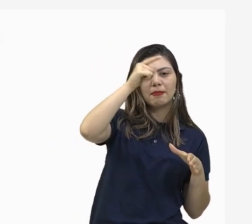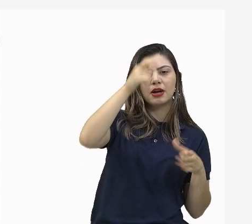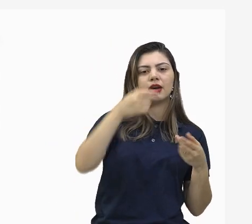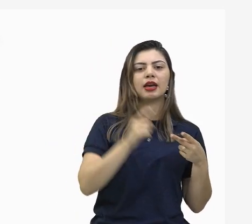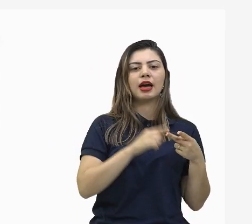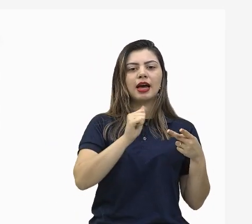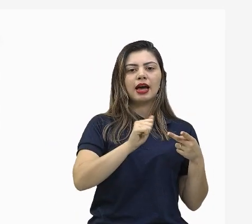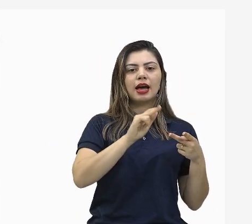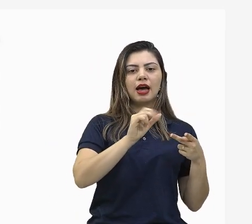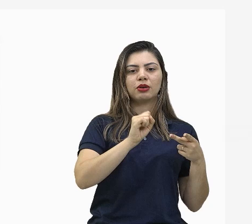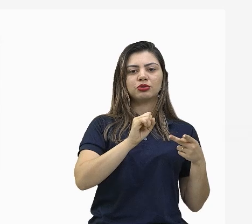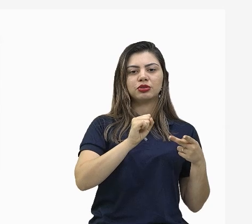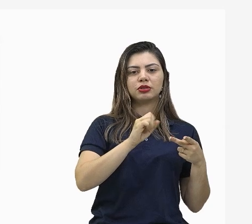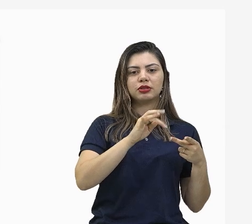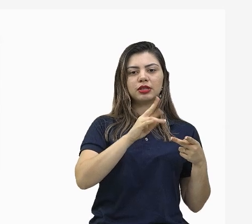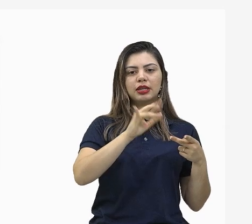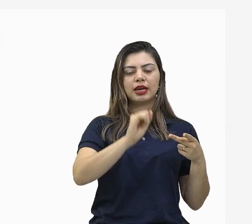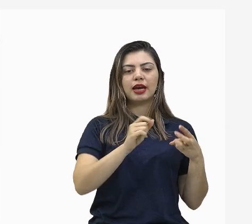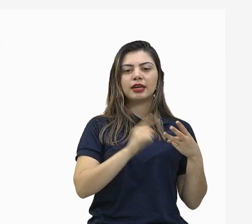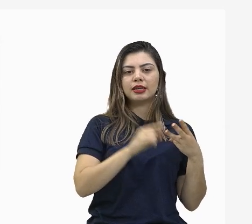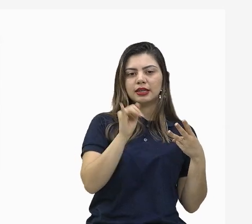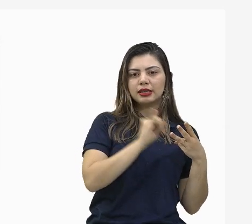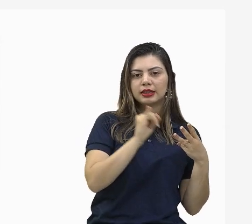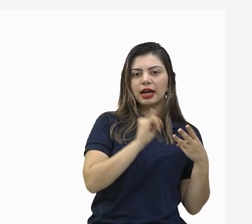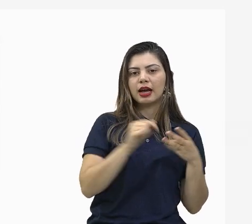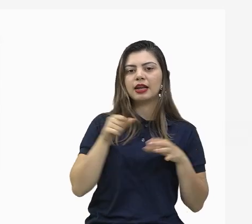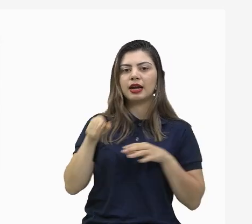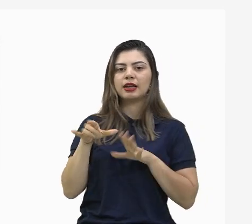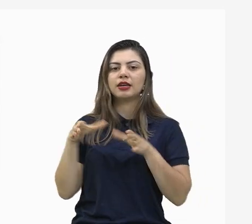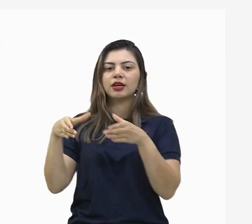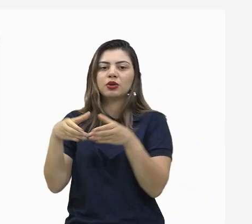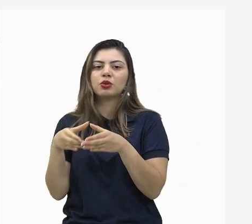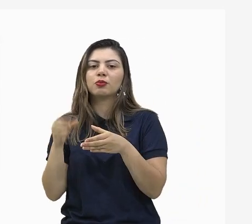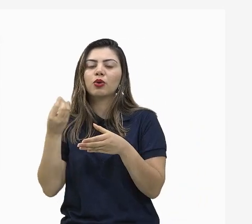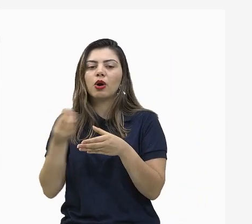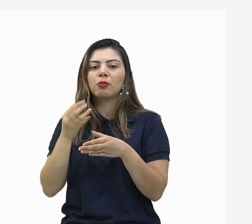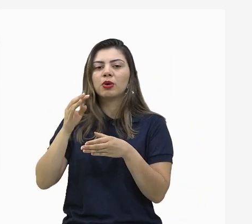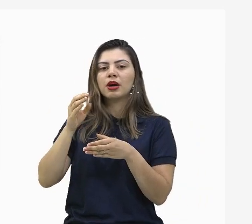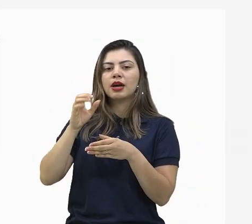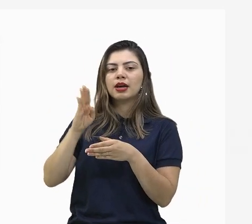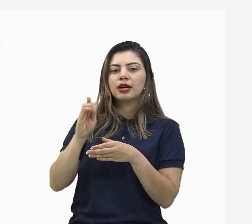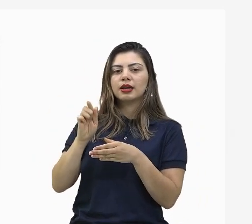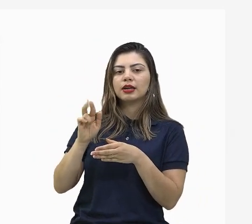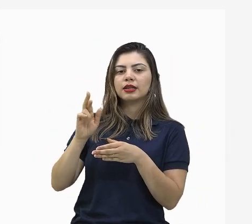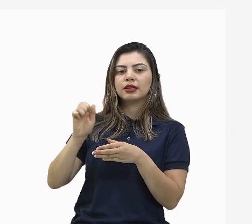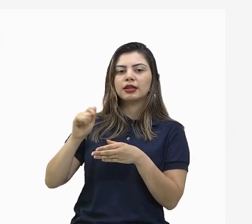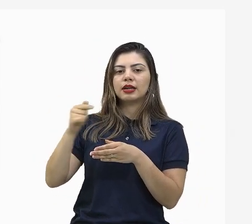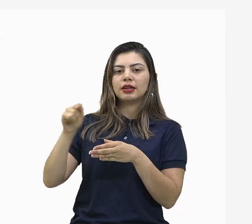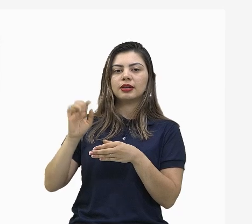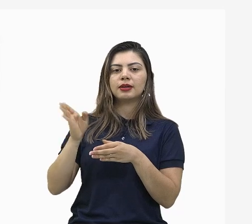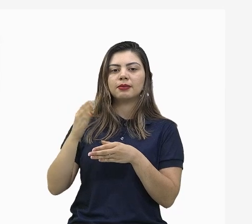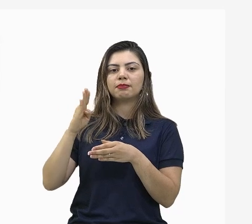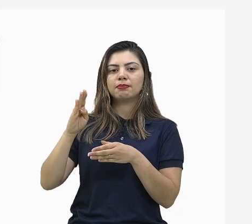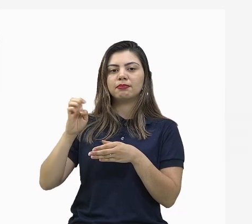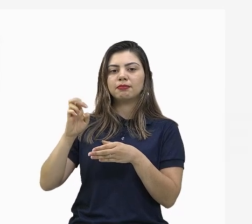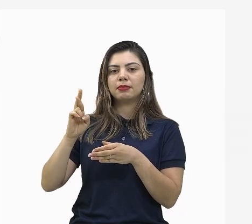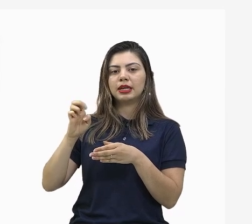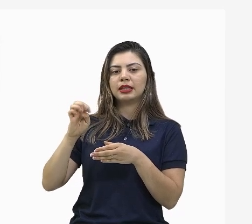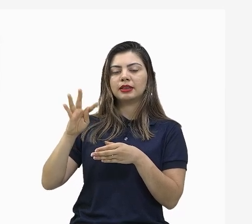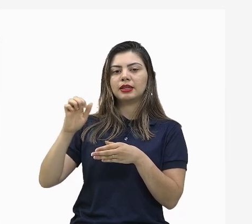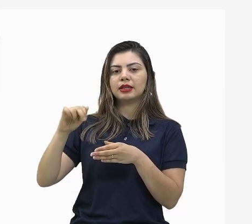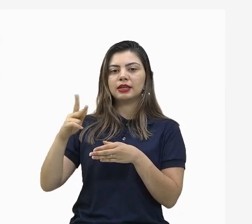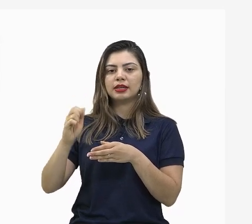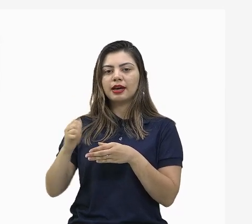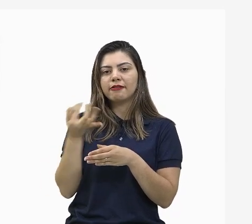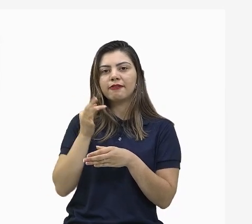planos de mobilização pré-estabelecidos transformaram um conflito regional em uma guerra continental, né? E em